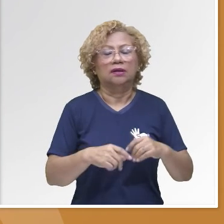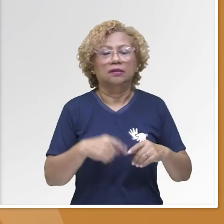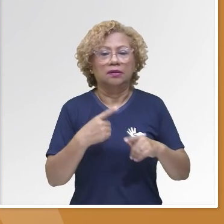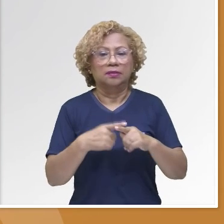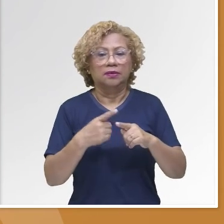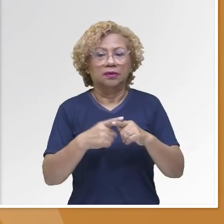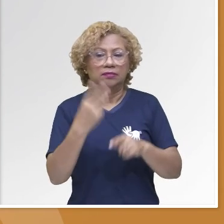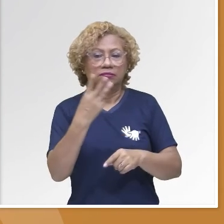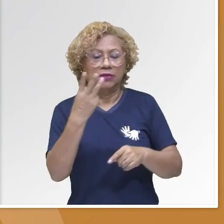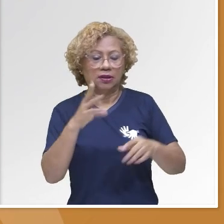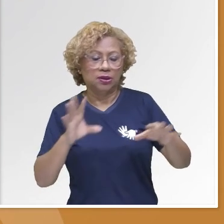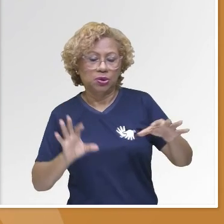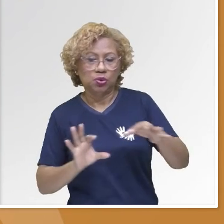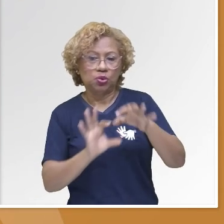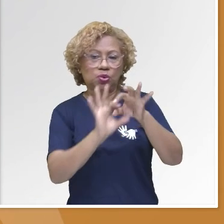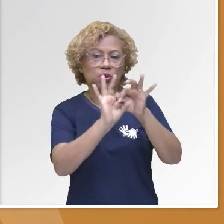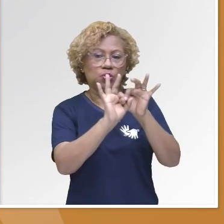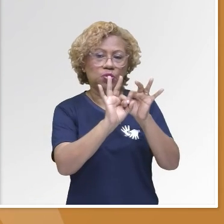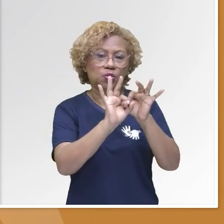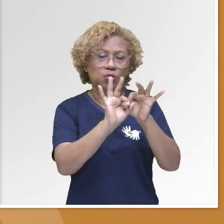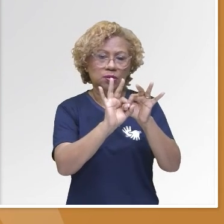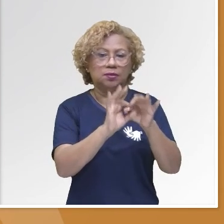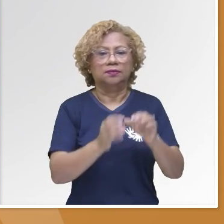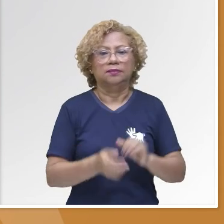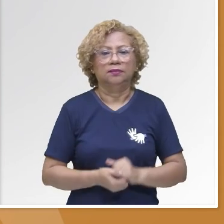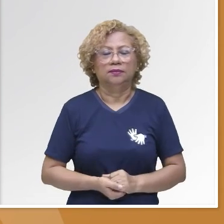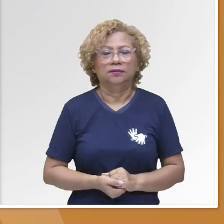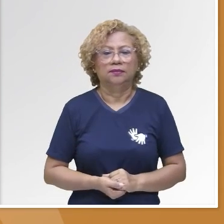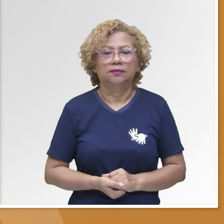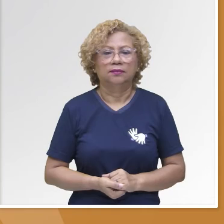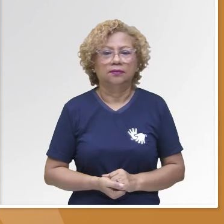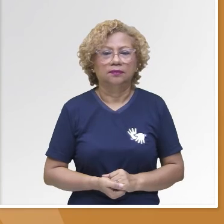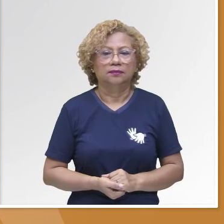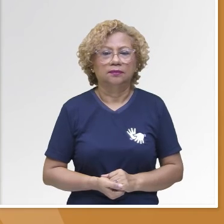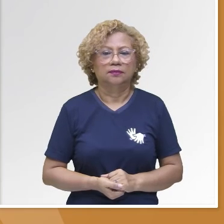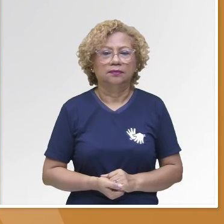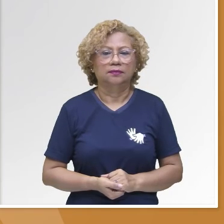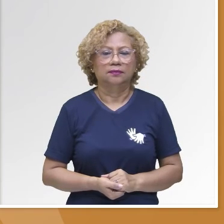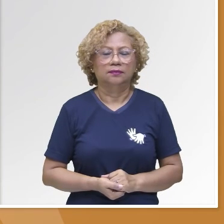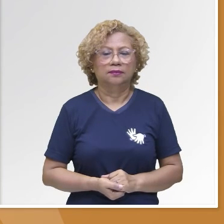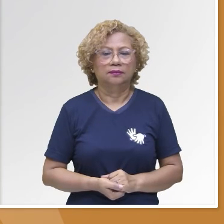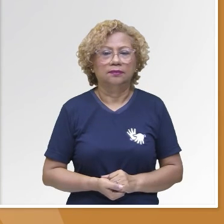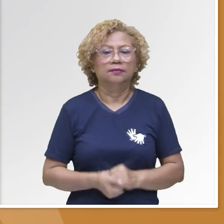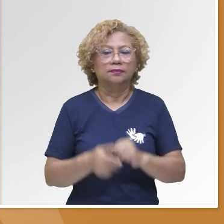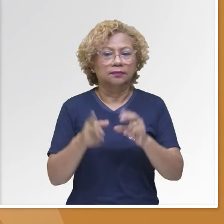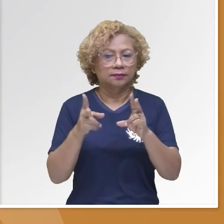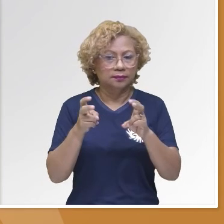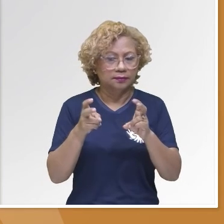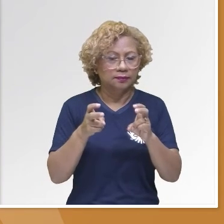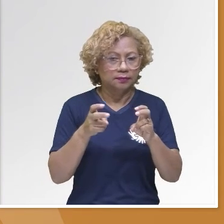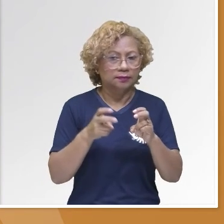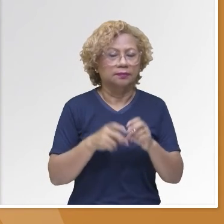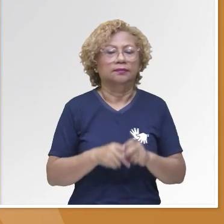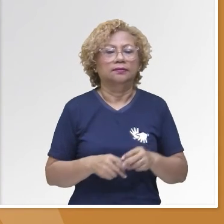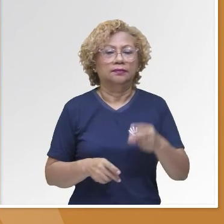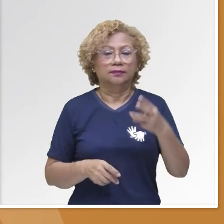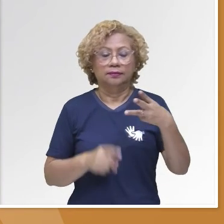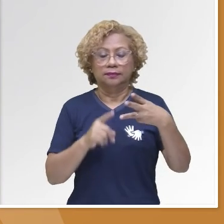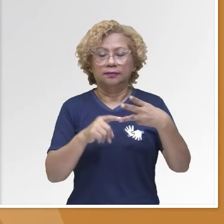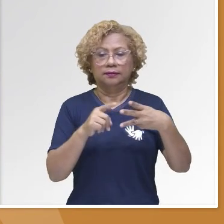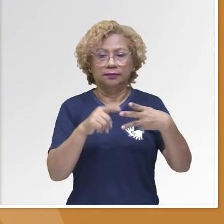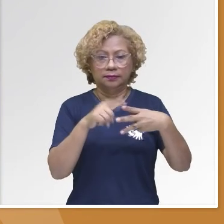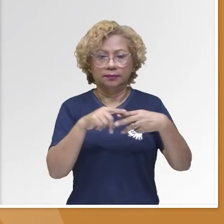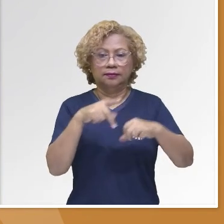juntaram e criaram a Benelux, tá? Então, a gente observa que com esses 3 países se